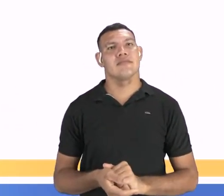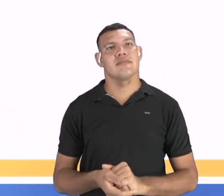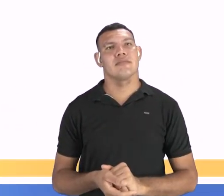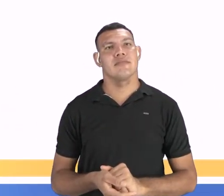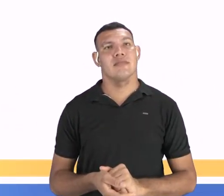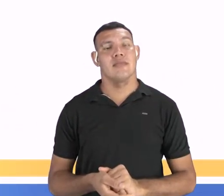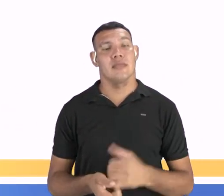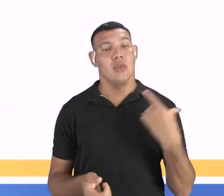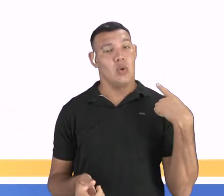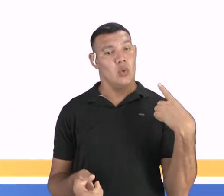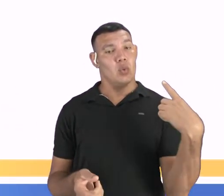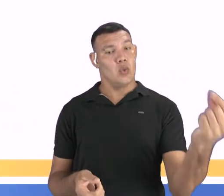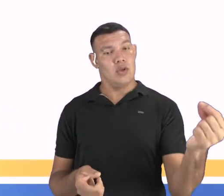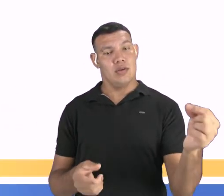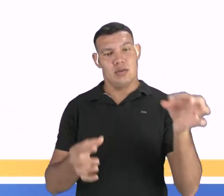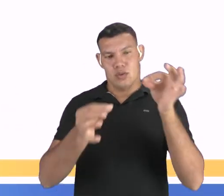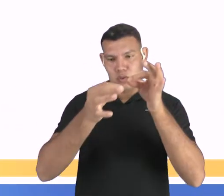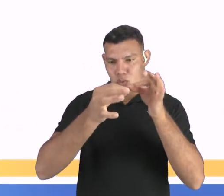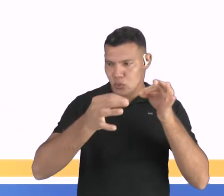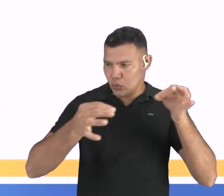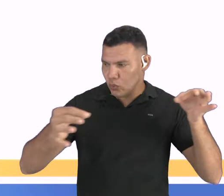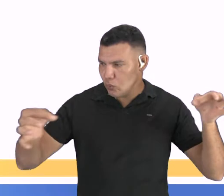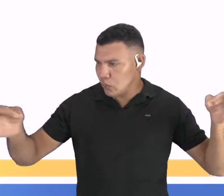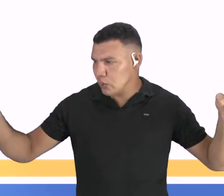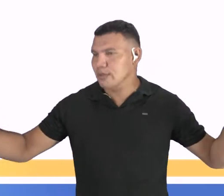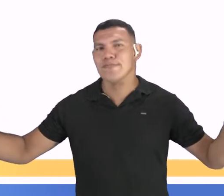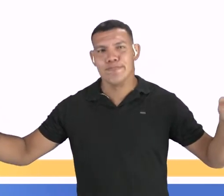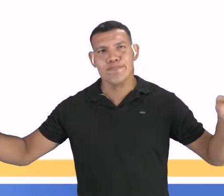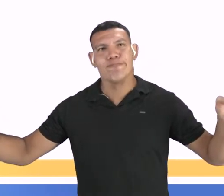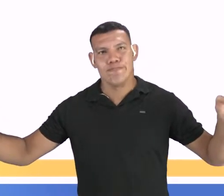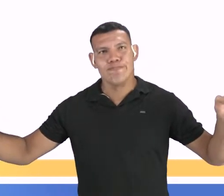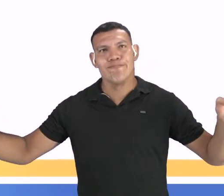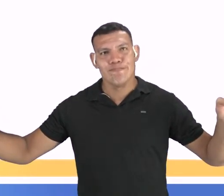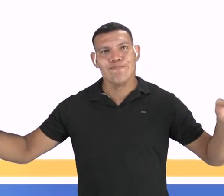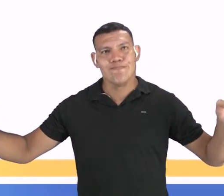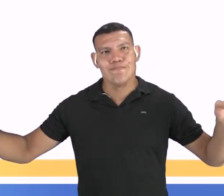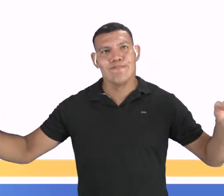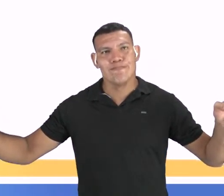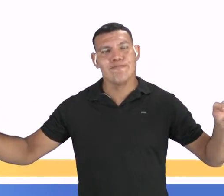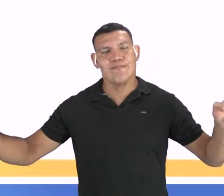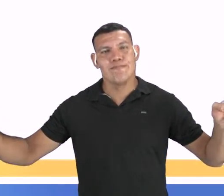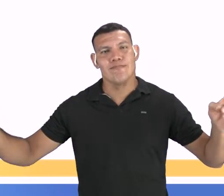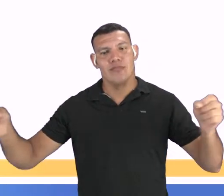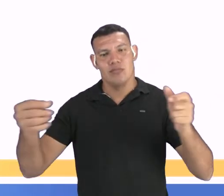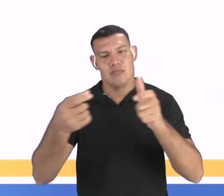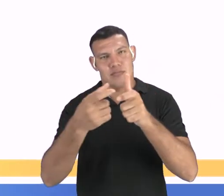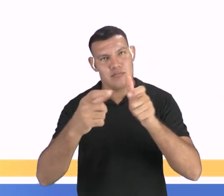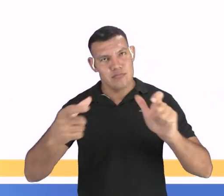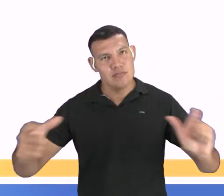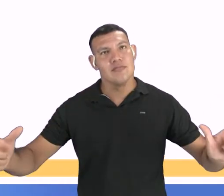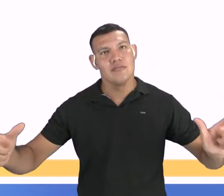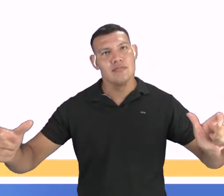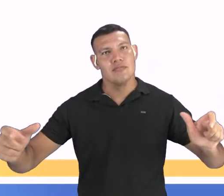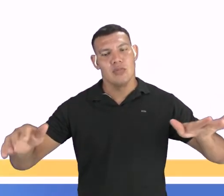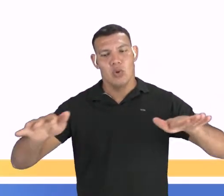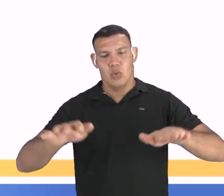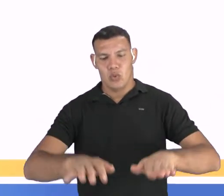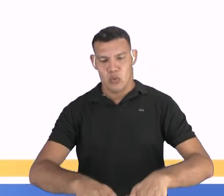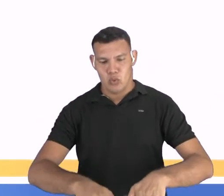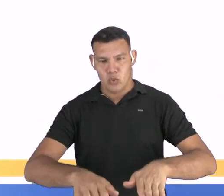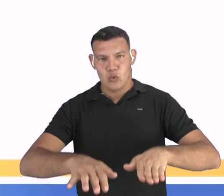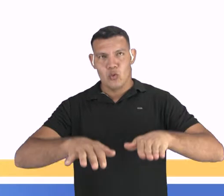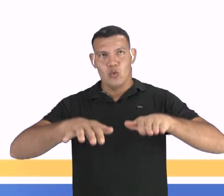grandezas velocidade e distância percorrida são duas grandezas que podemos afirmar que